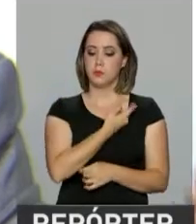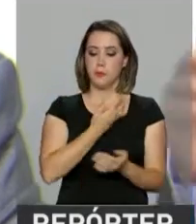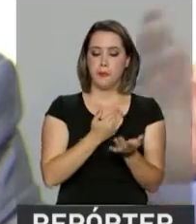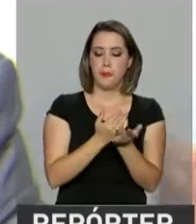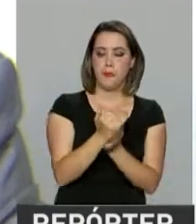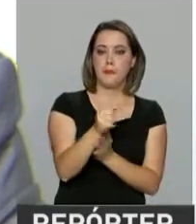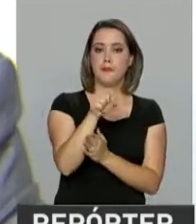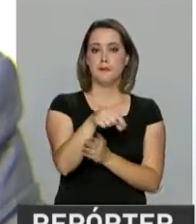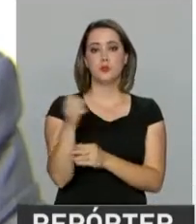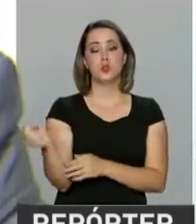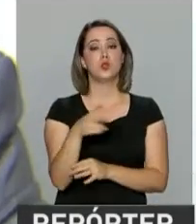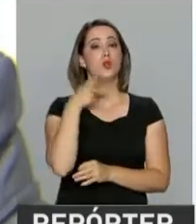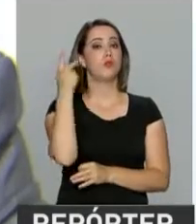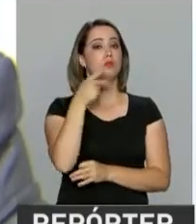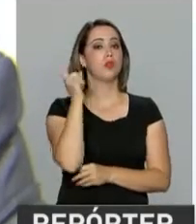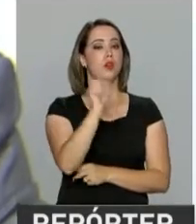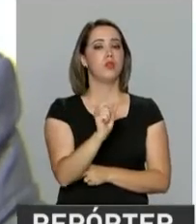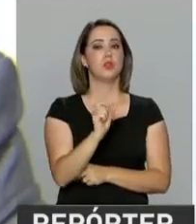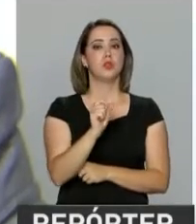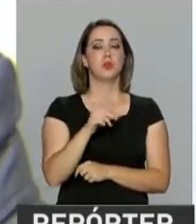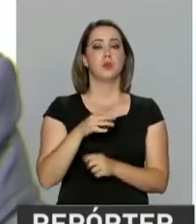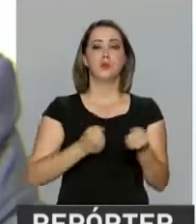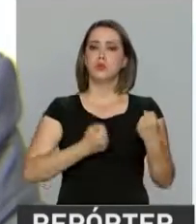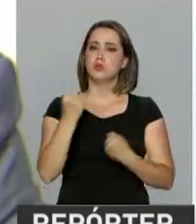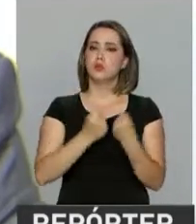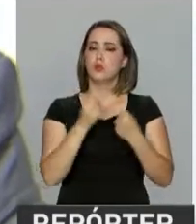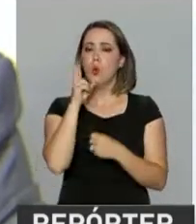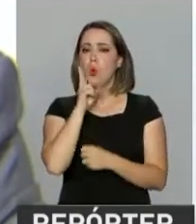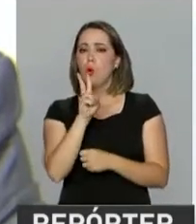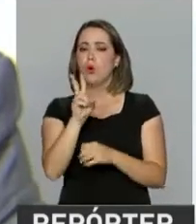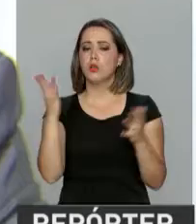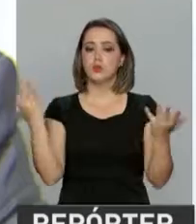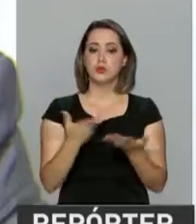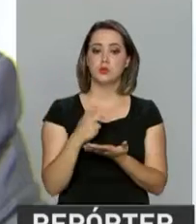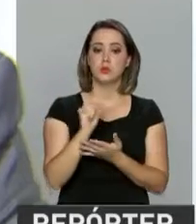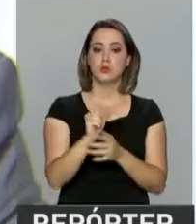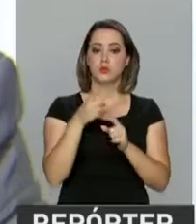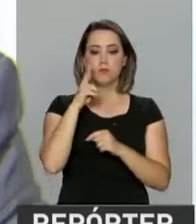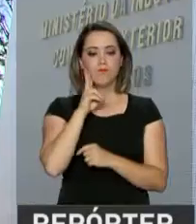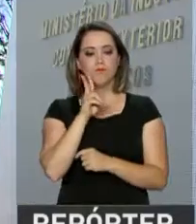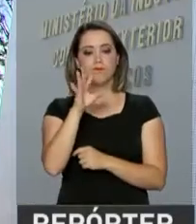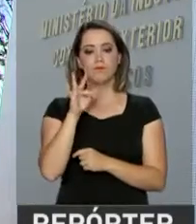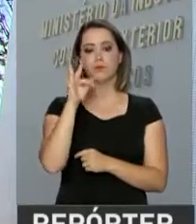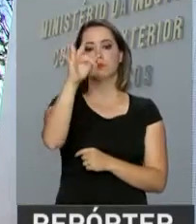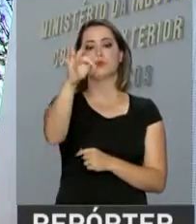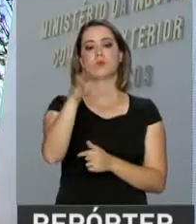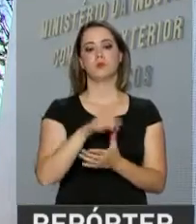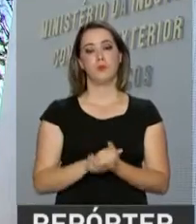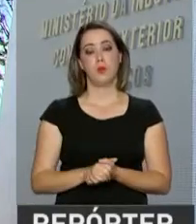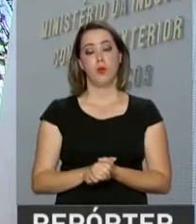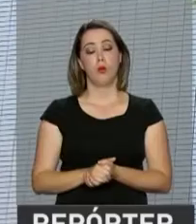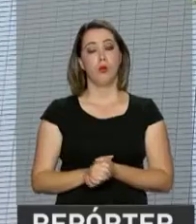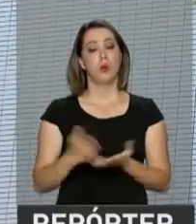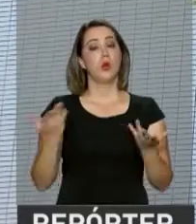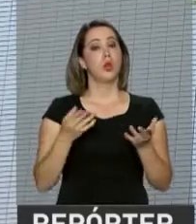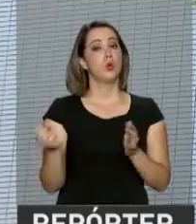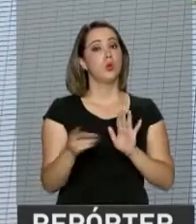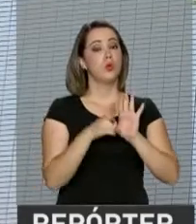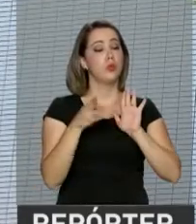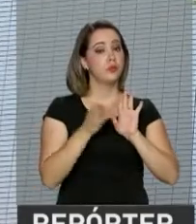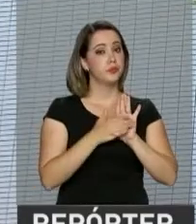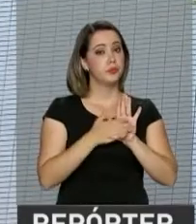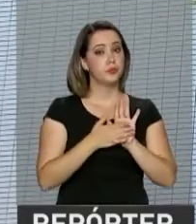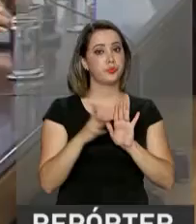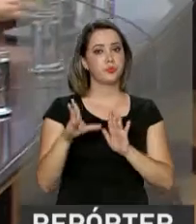na política hoje agora para o horizonte maior a nova proposta haverá a priorização